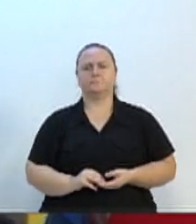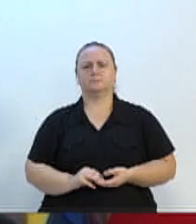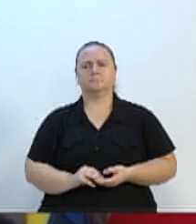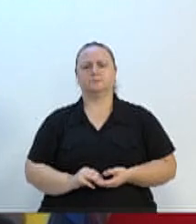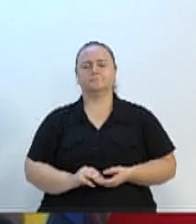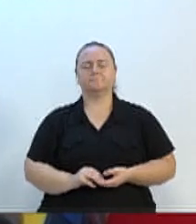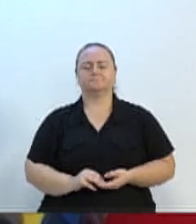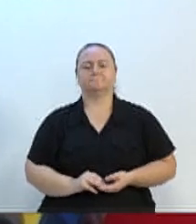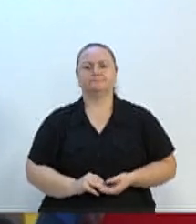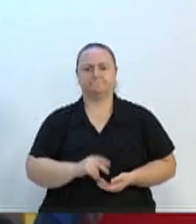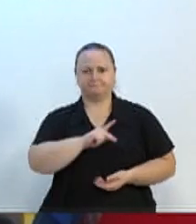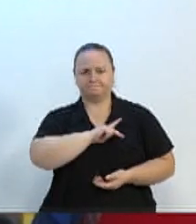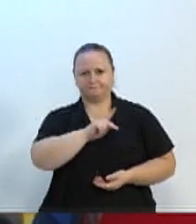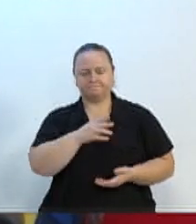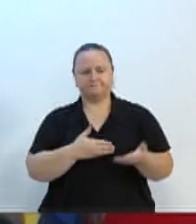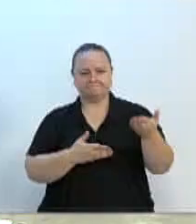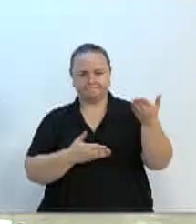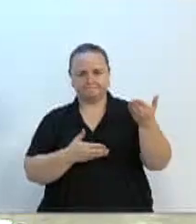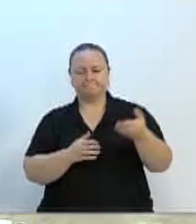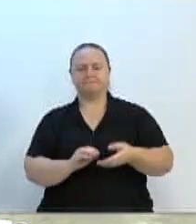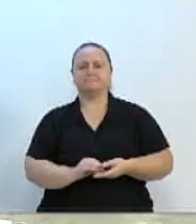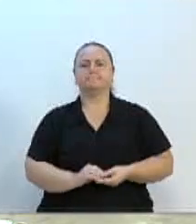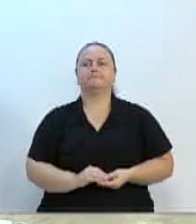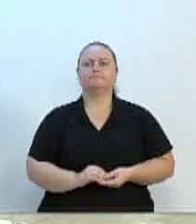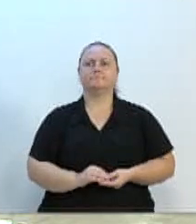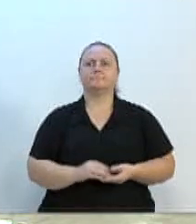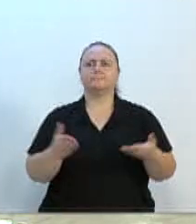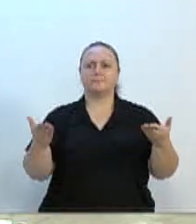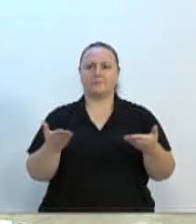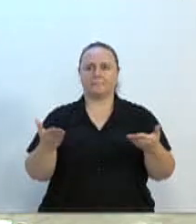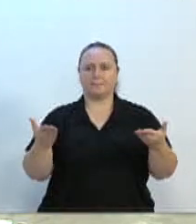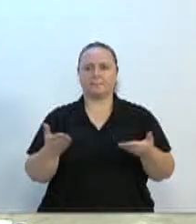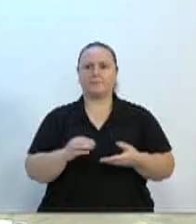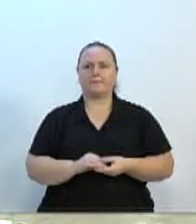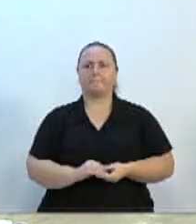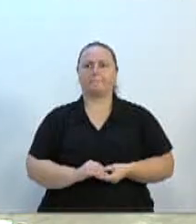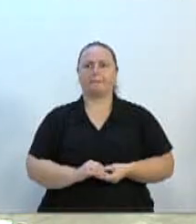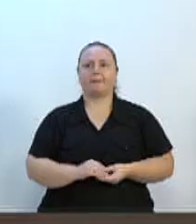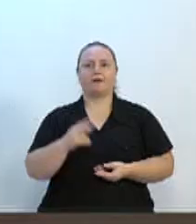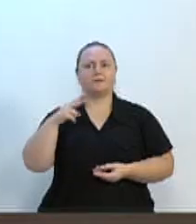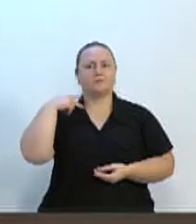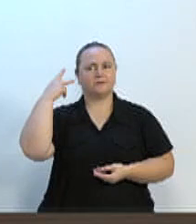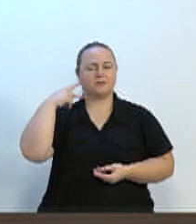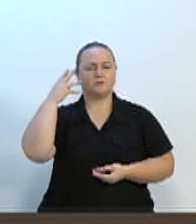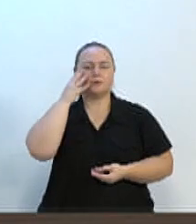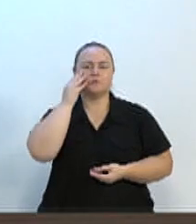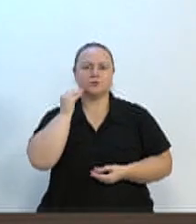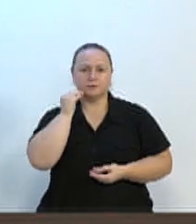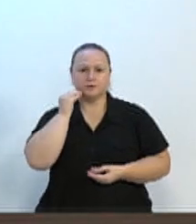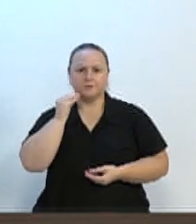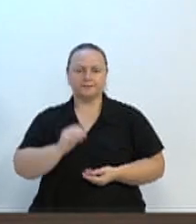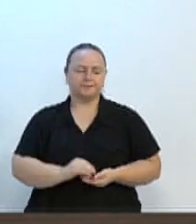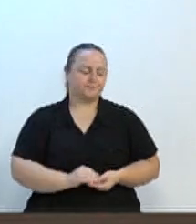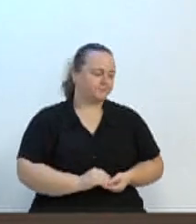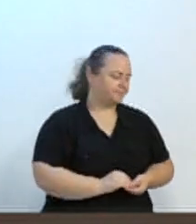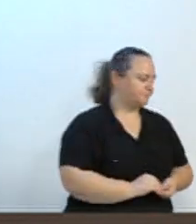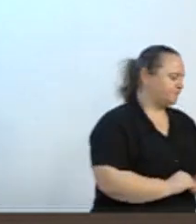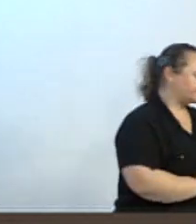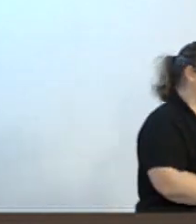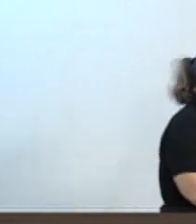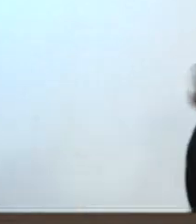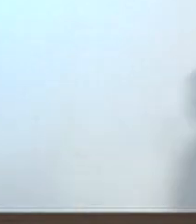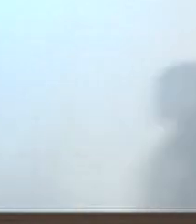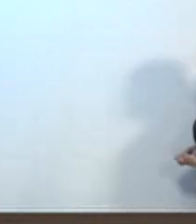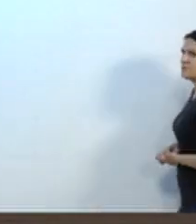Senhor presidente, Uma parte, por favor. Vamos ouvir então. Sua aquiescência, eu dou a palavra ao vereador Gilson. Ok, vamos ouvir então com autorização do orador, minha